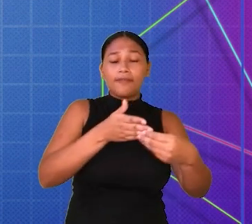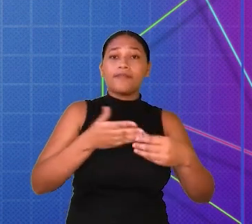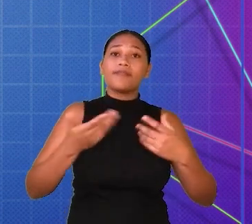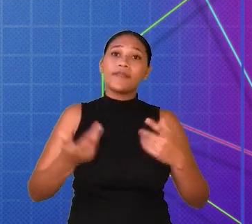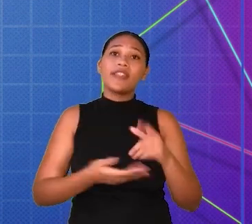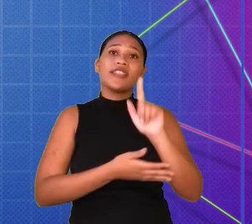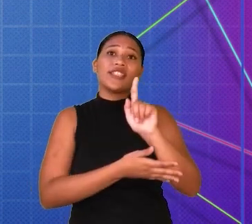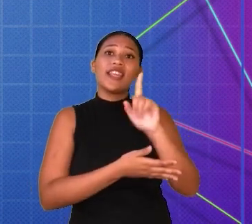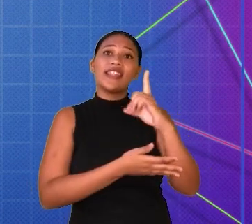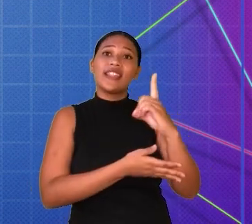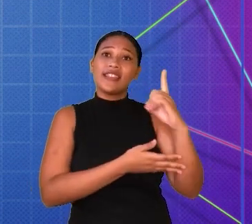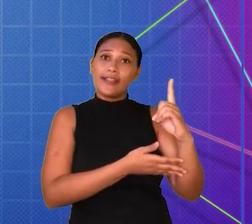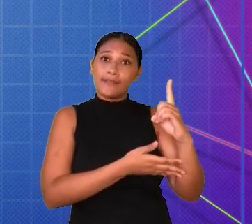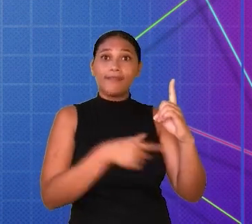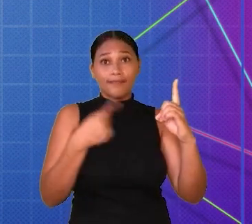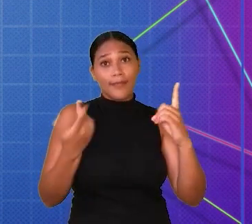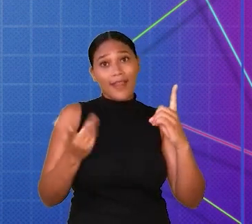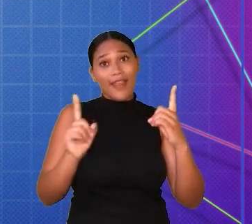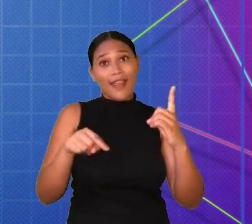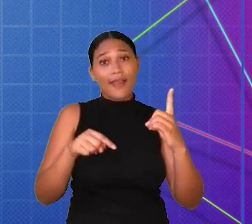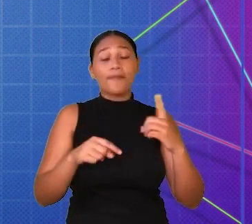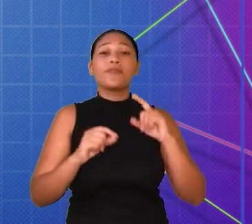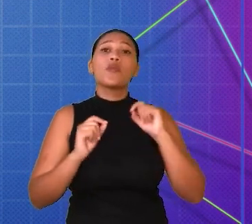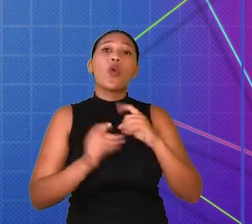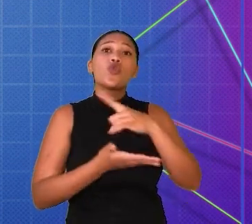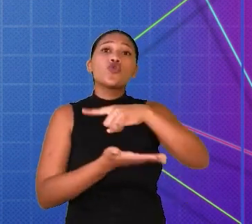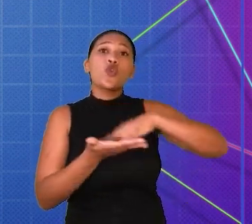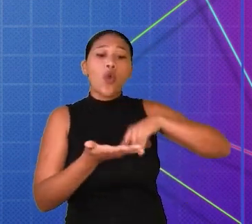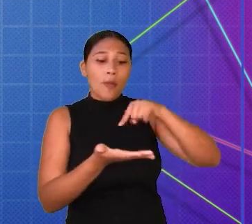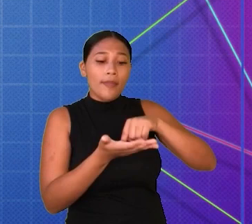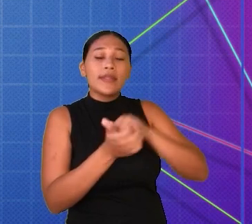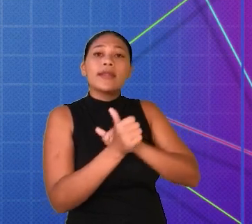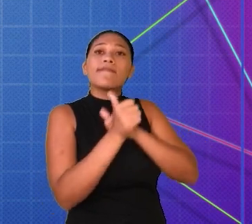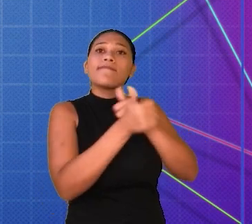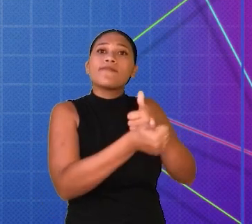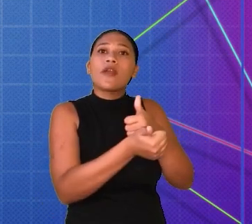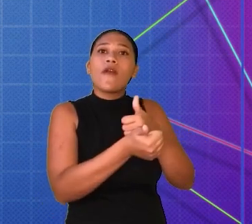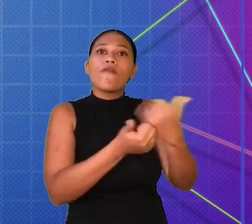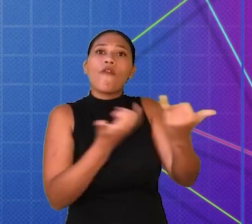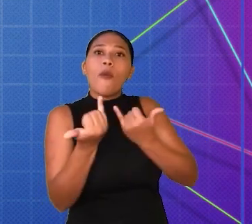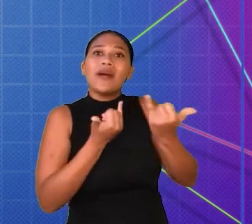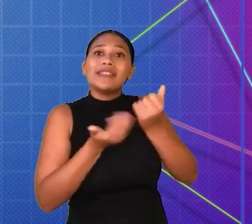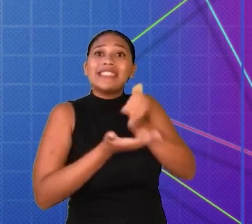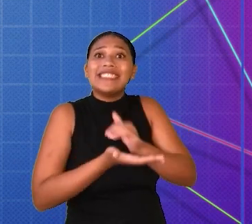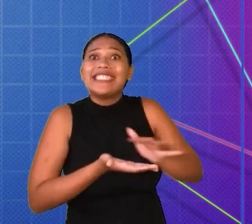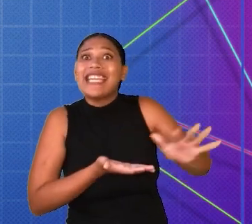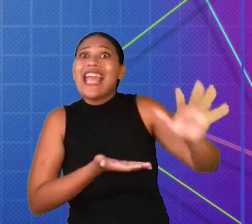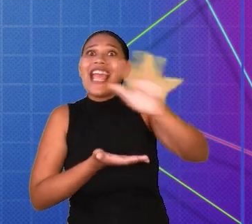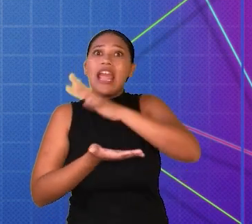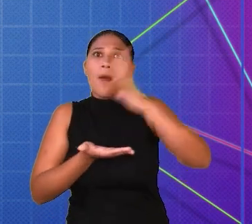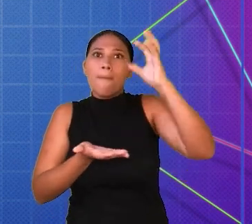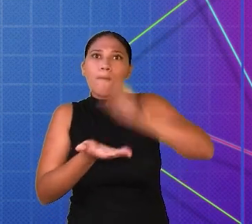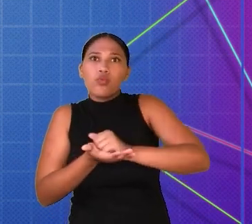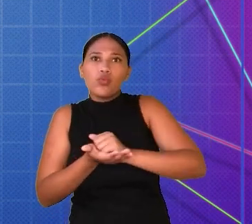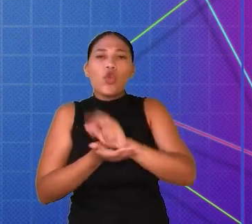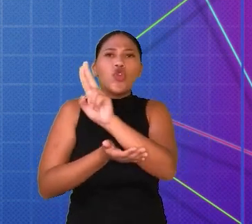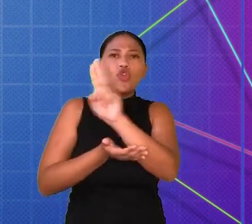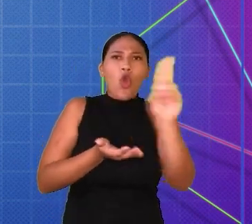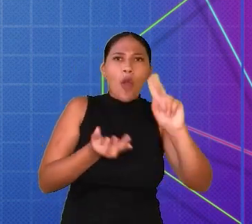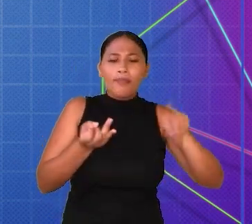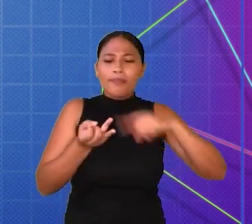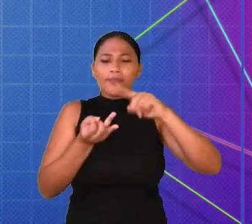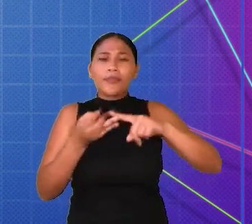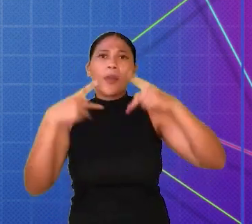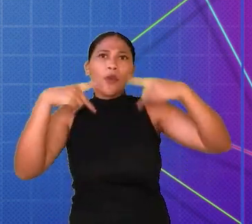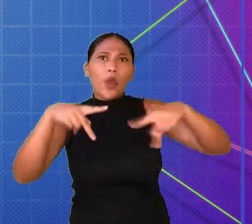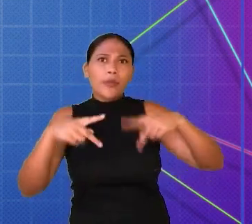do trabalho de alguns profissionais. O GDD, Game Design Documents, seria o documento que teria informações gerais sobre o jogo,